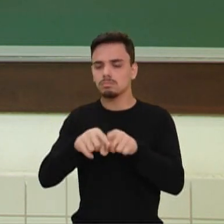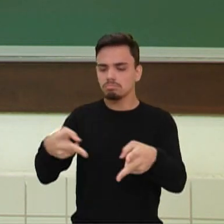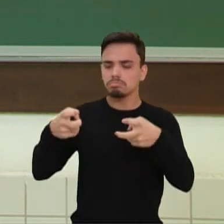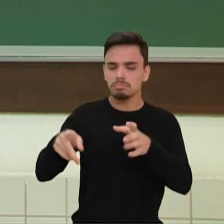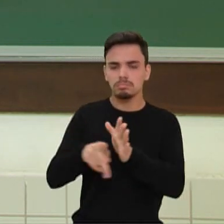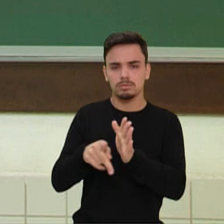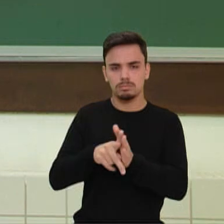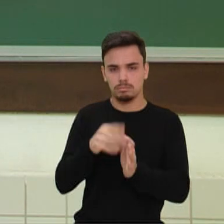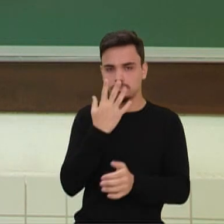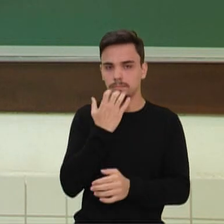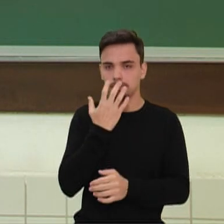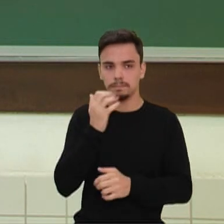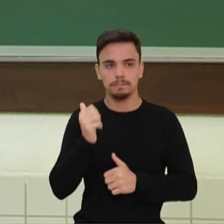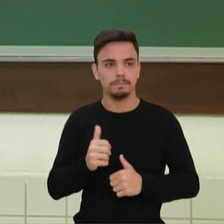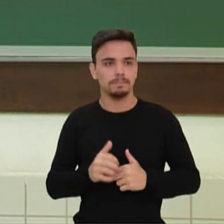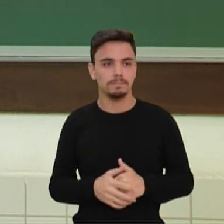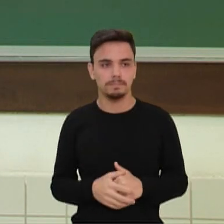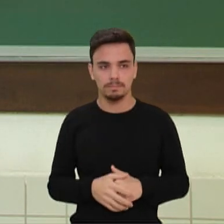perspectiva nietzschiana.